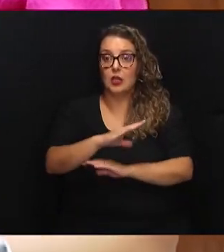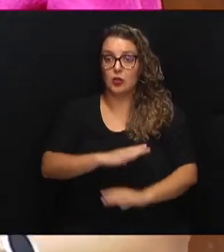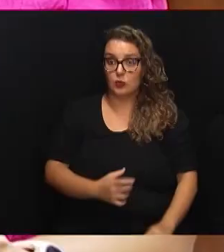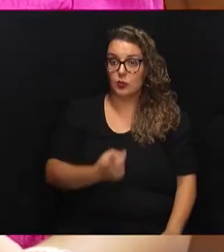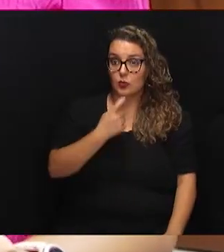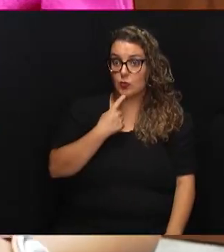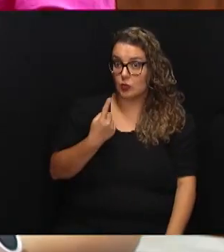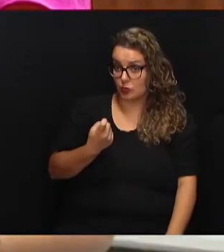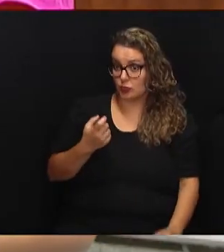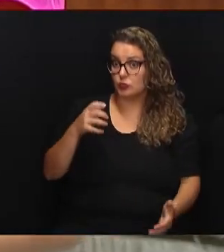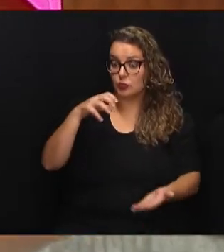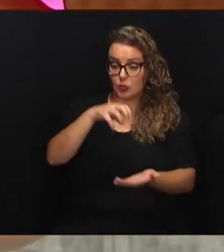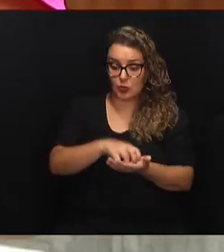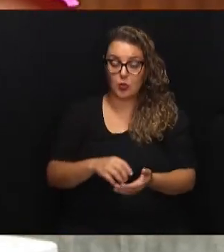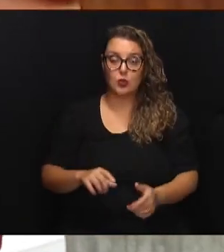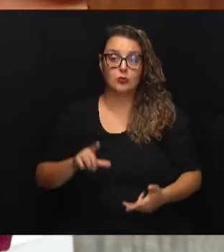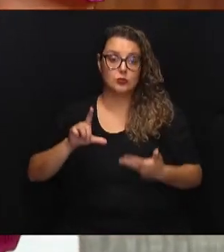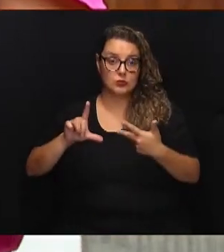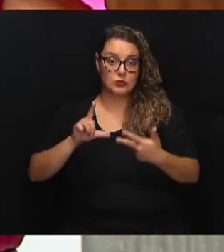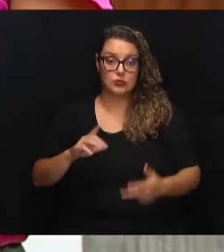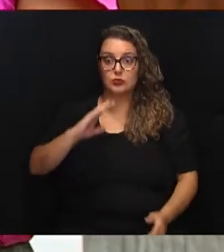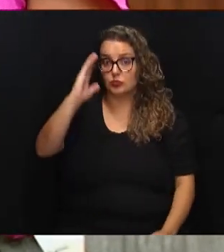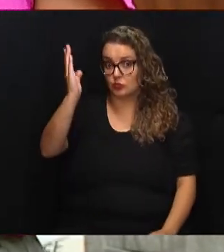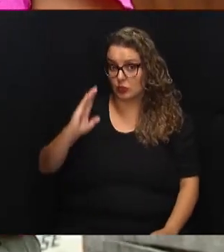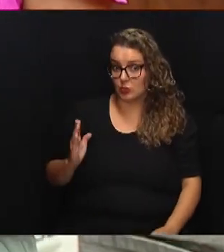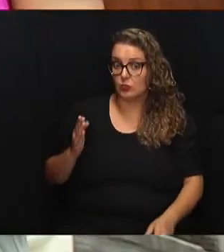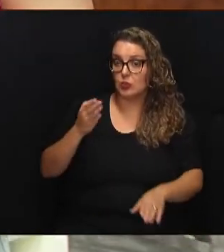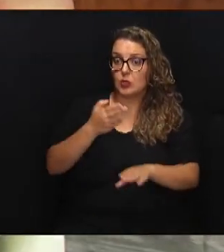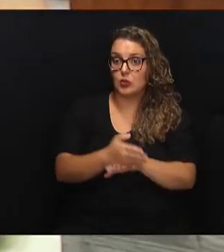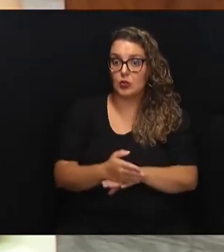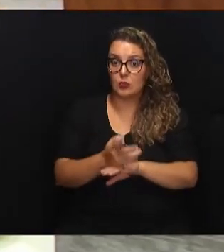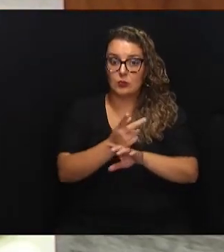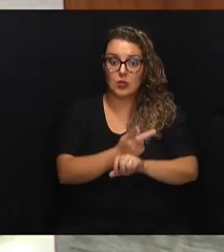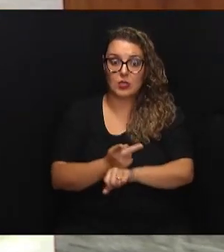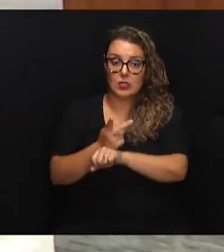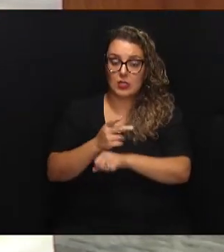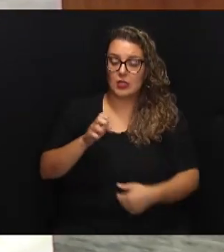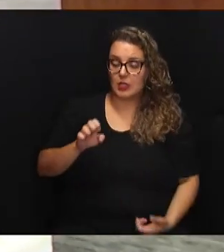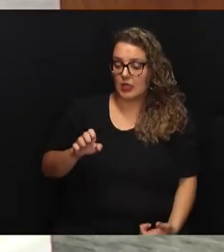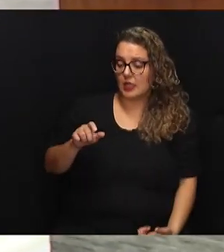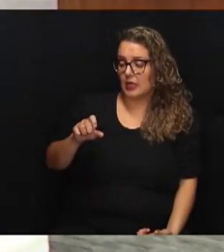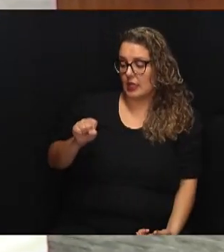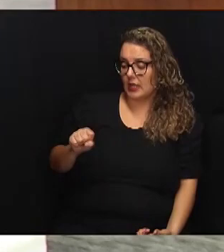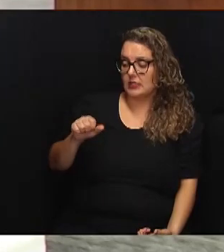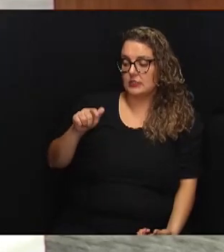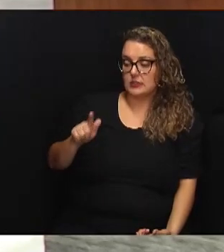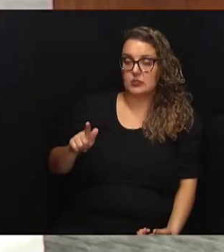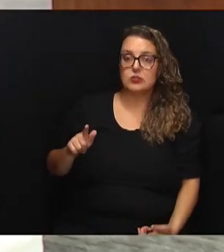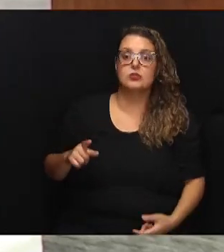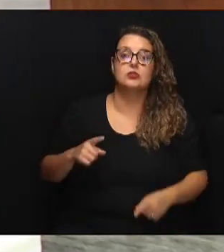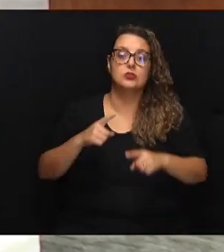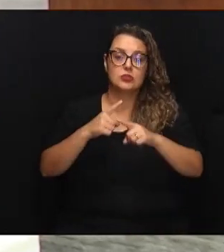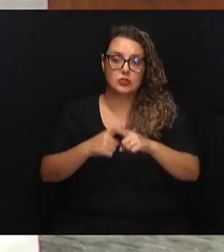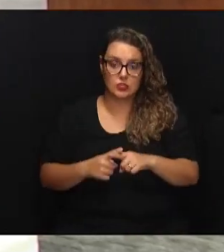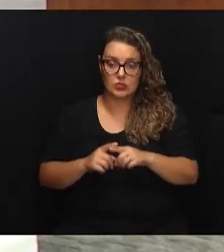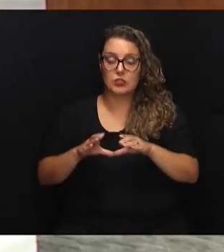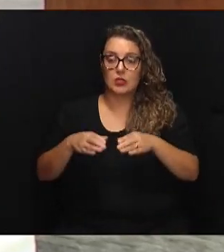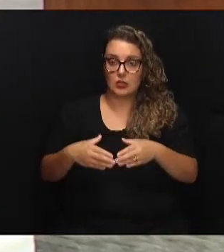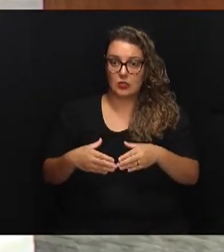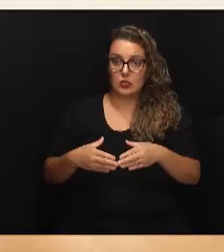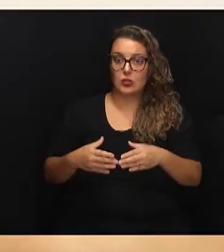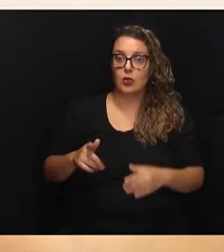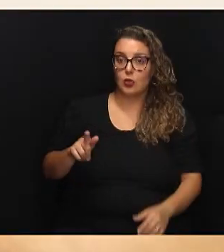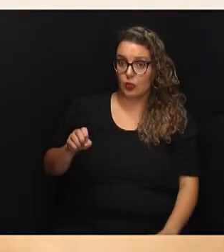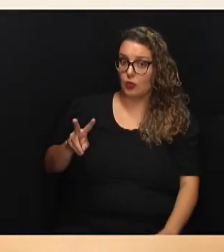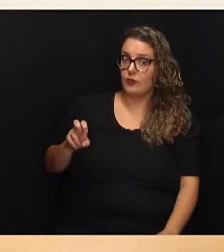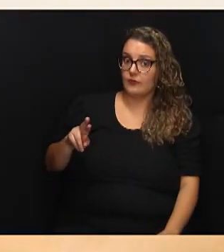órgão legislativo do Brasil que participa do Prêmio ESG e está concorrendo na categoria